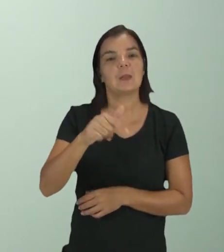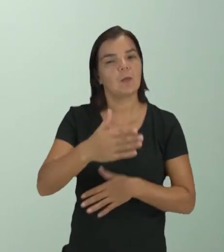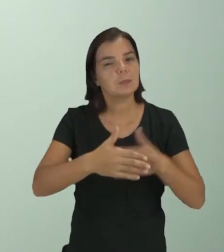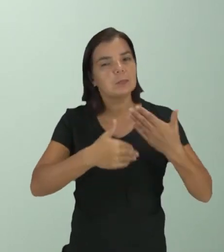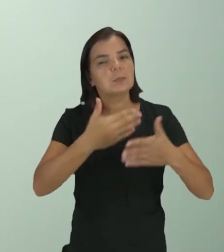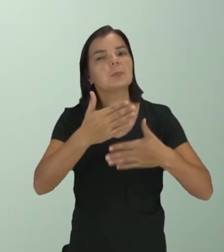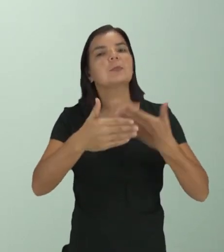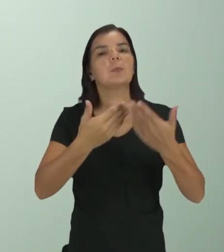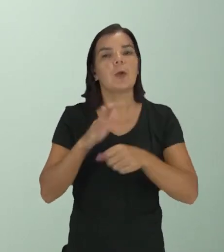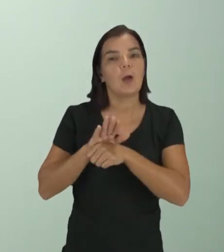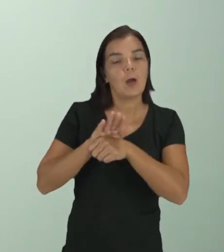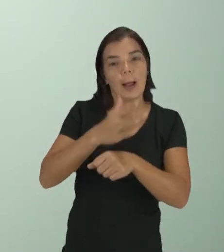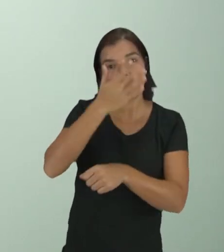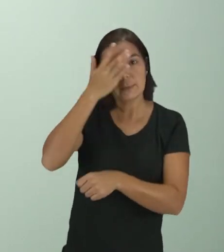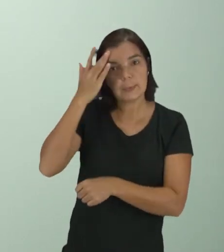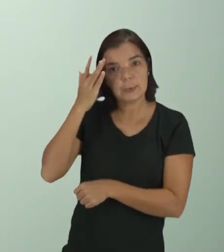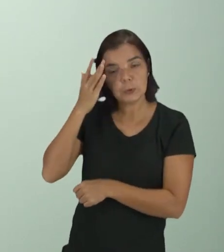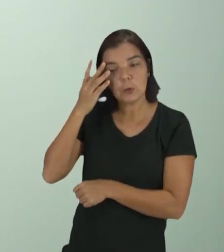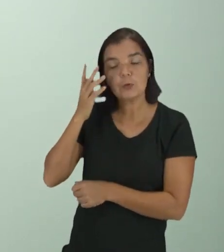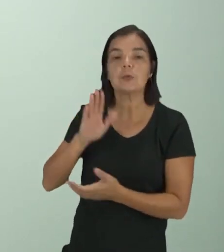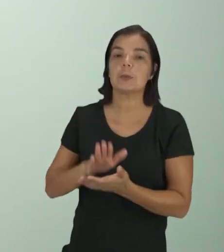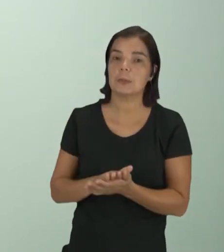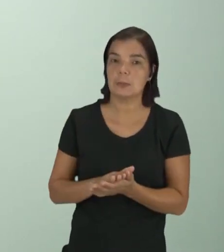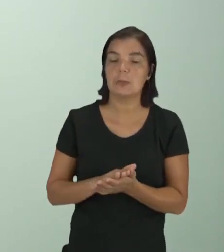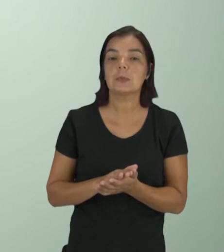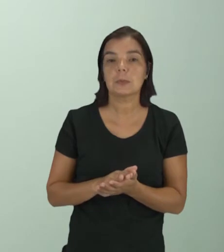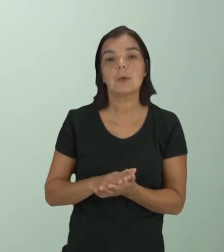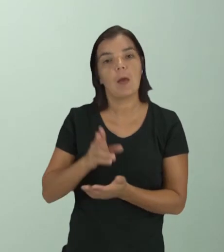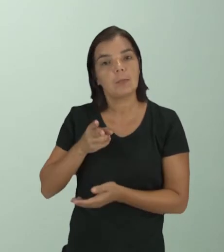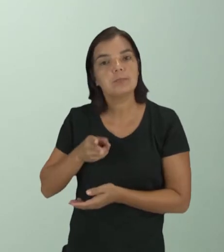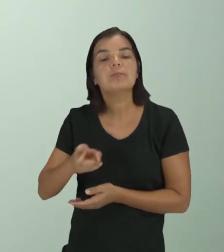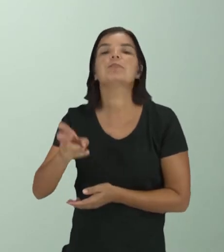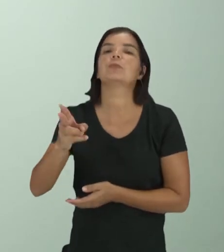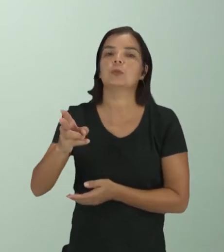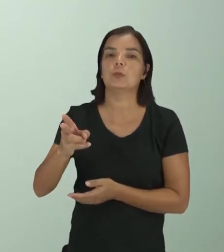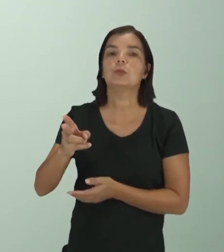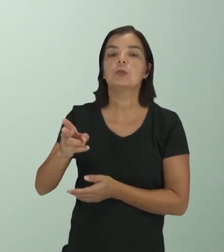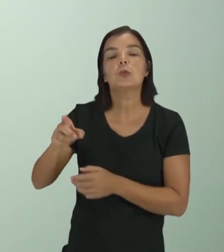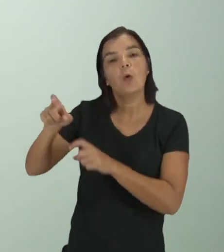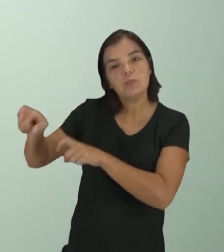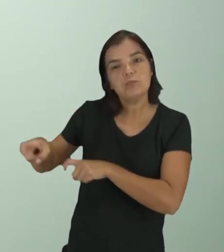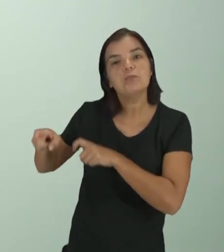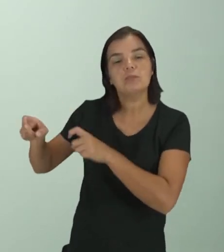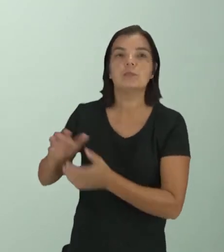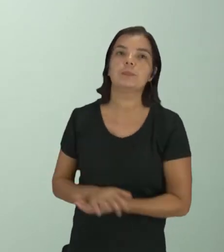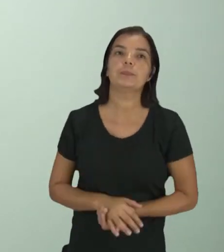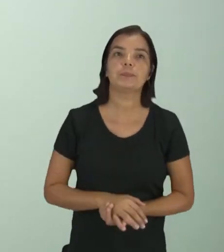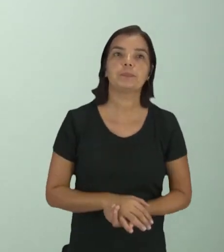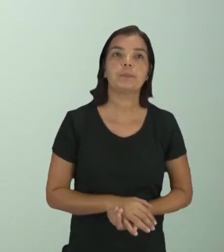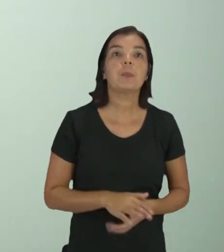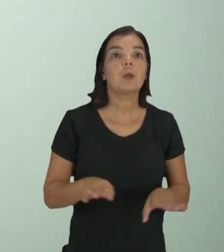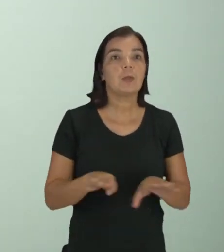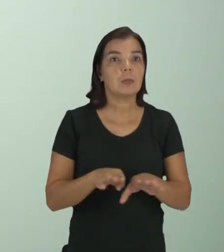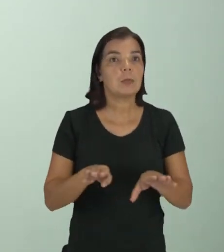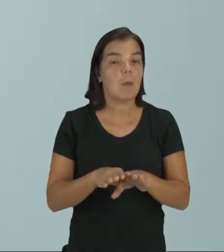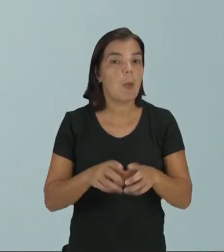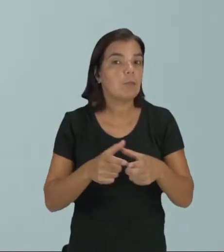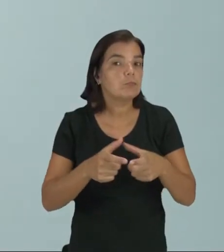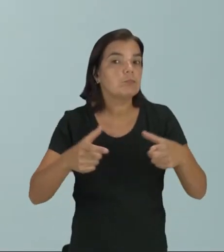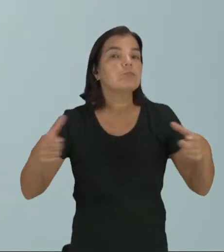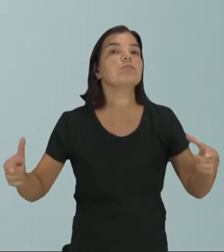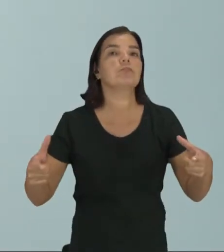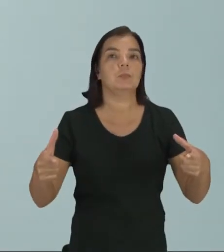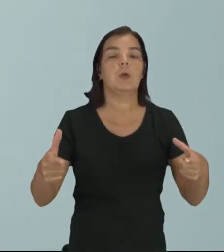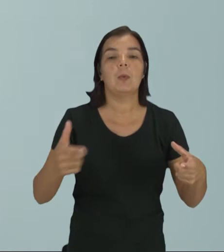processo também contribui para que as pessoas se evadam, para que elas fomentem o êxodo rural. Além disso, o crescimento dos latifúndios, né?